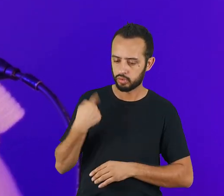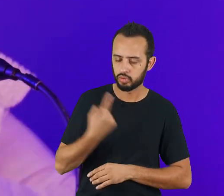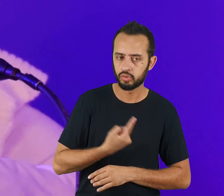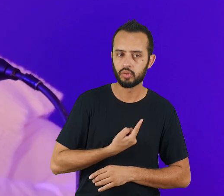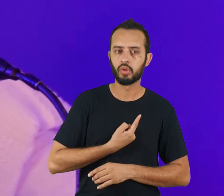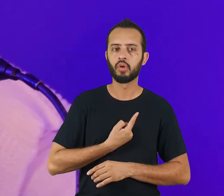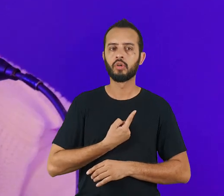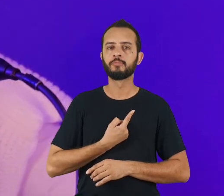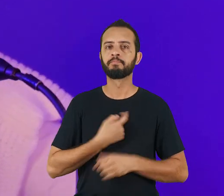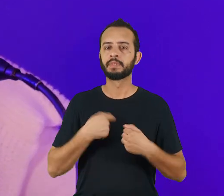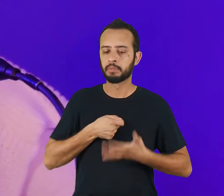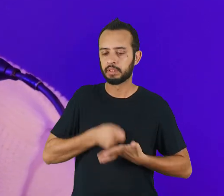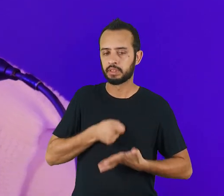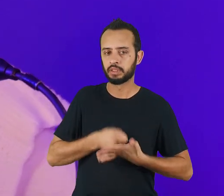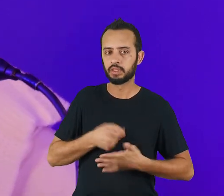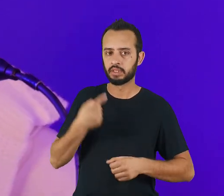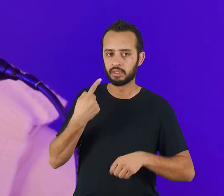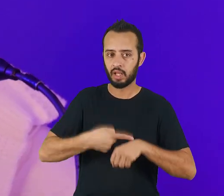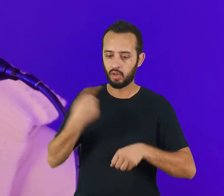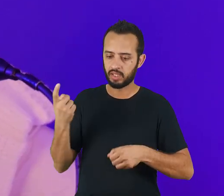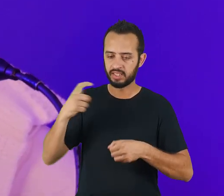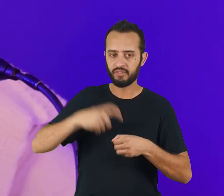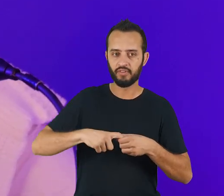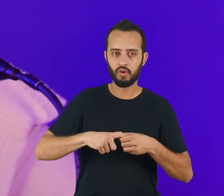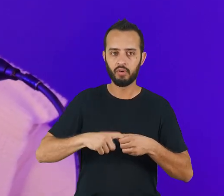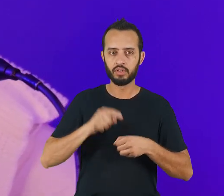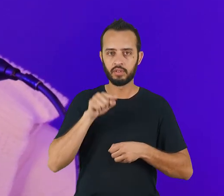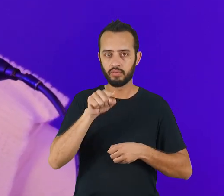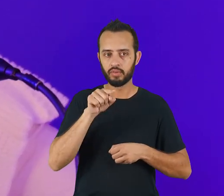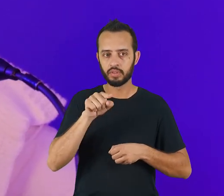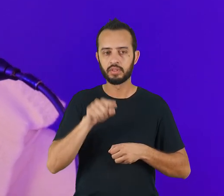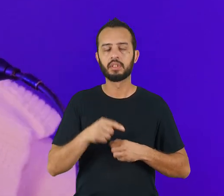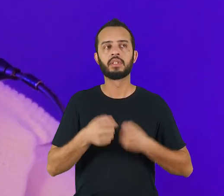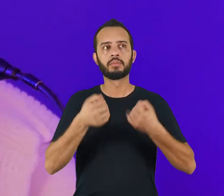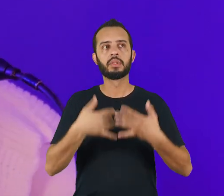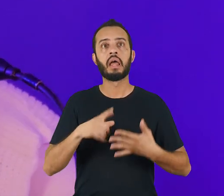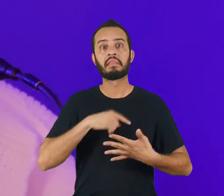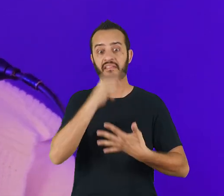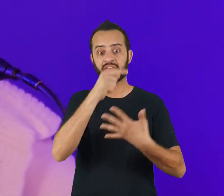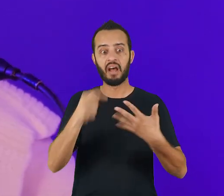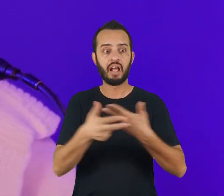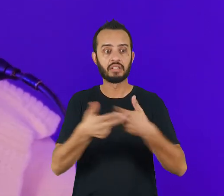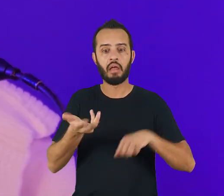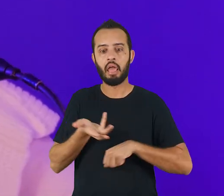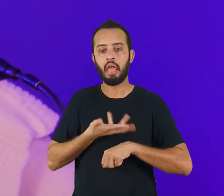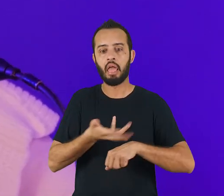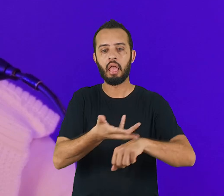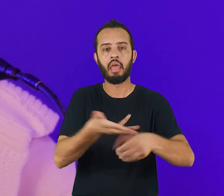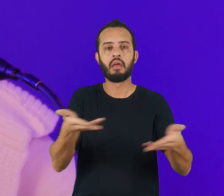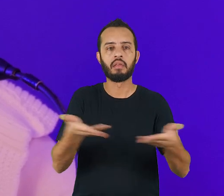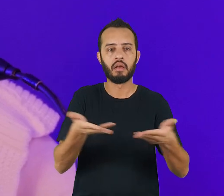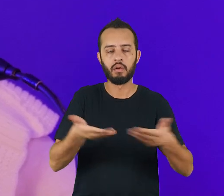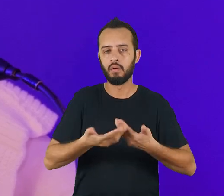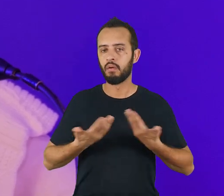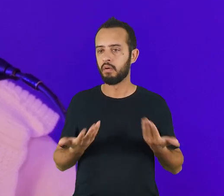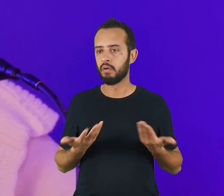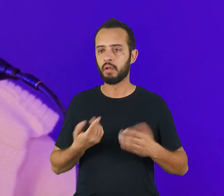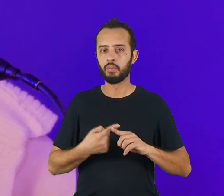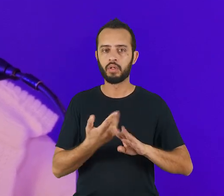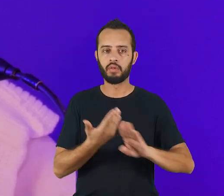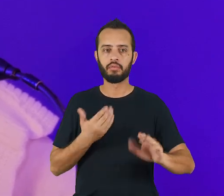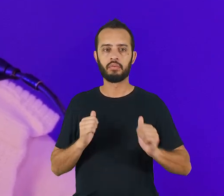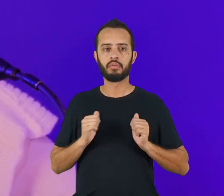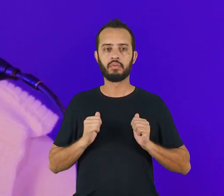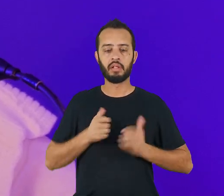gente ser exigente a hora que você volta você fala eu tenho tanta coisa para correr atrás agora e esse essa